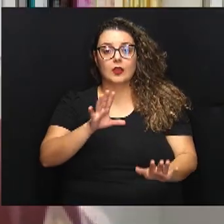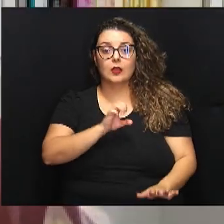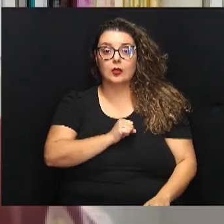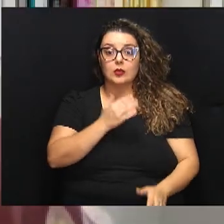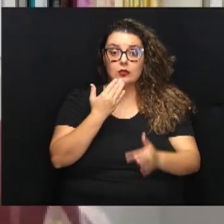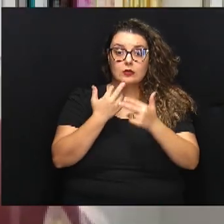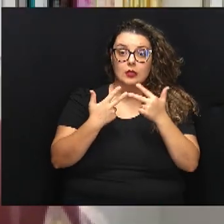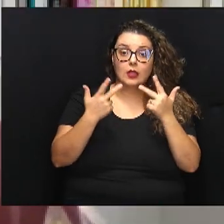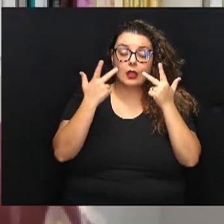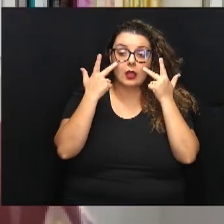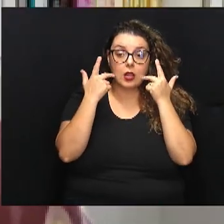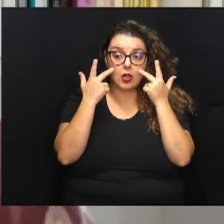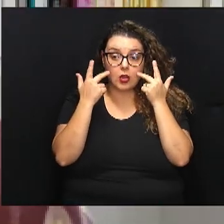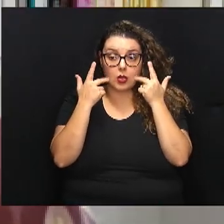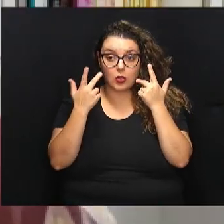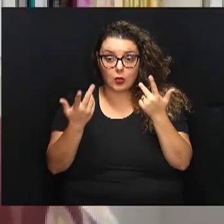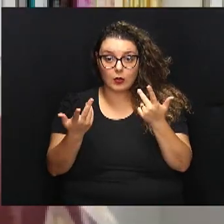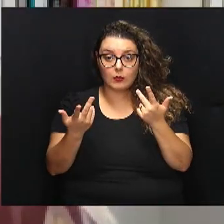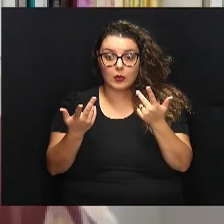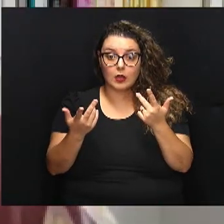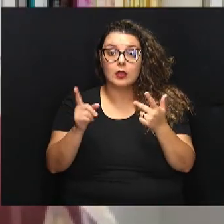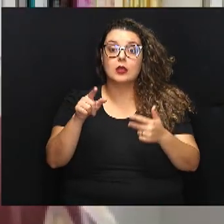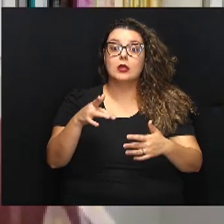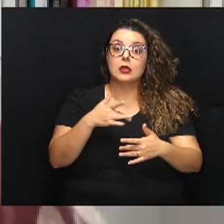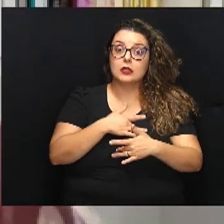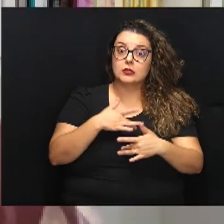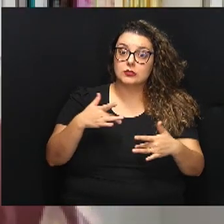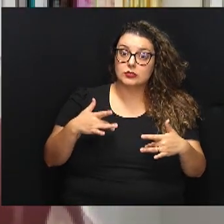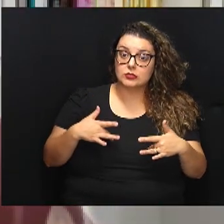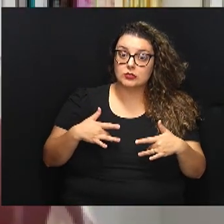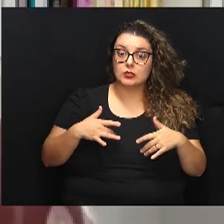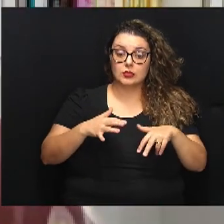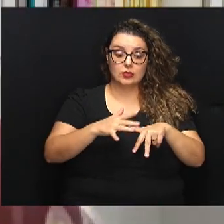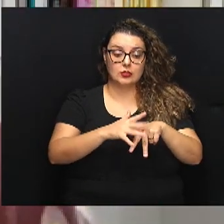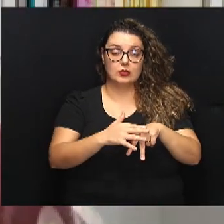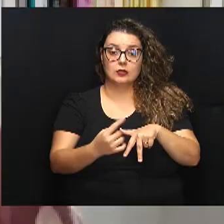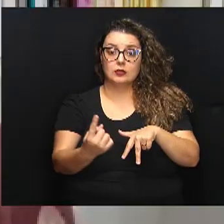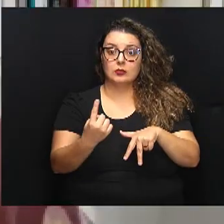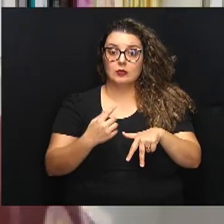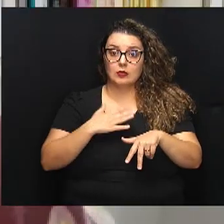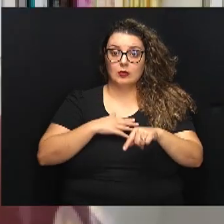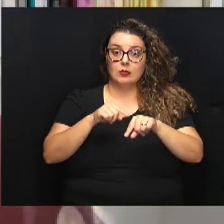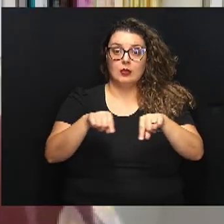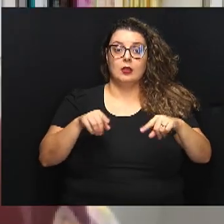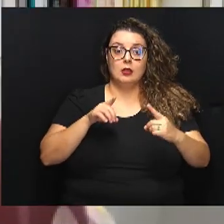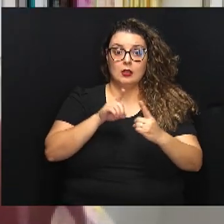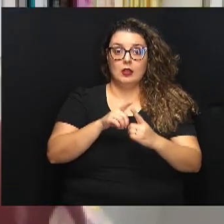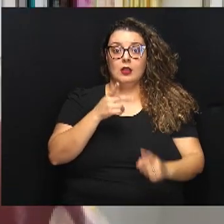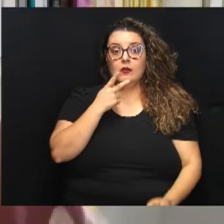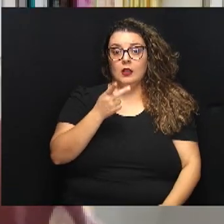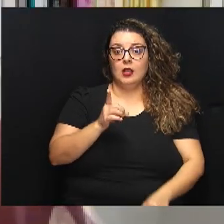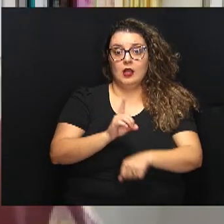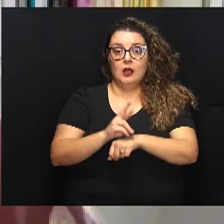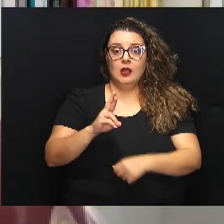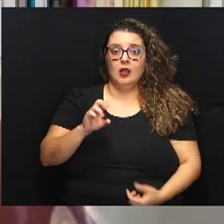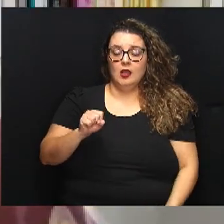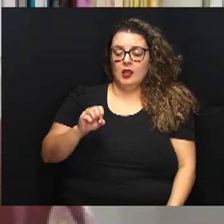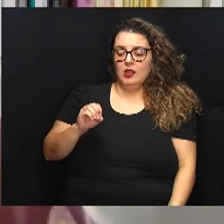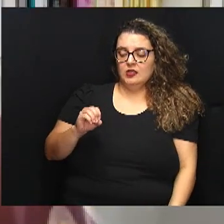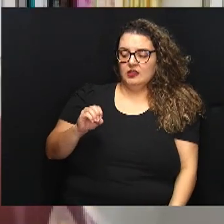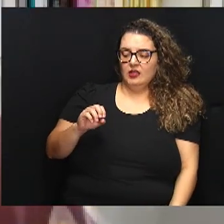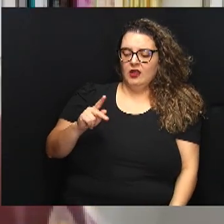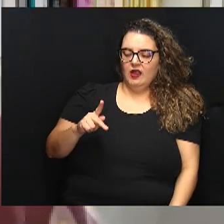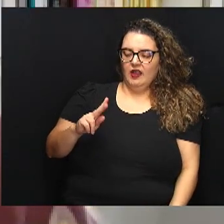é natural e até saudável, né? Um paciente que chega no meu consultório e fala, doutora Sofia, eu estou